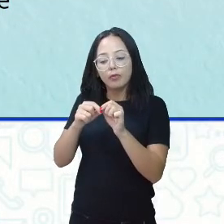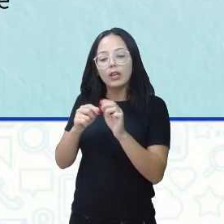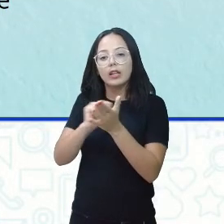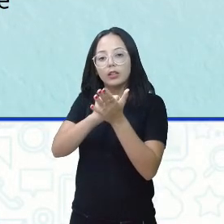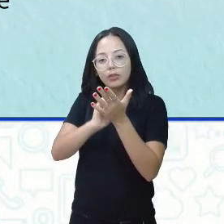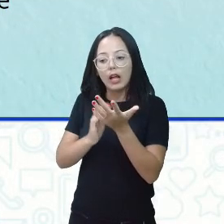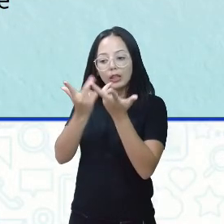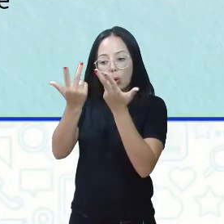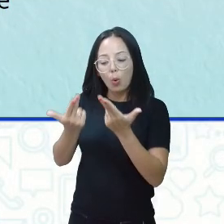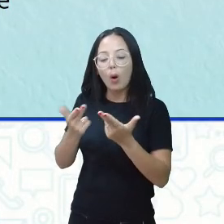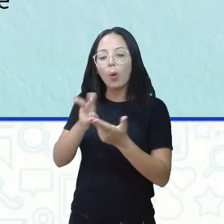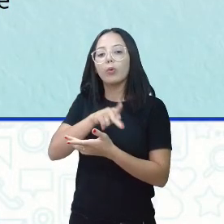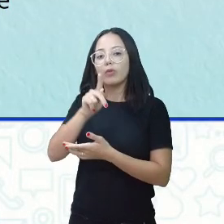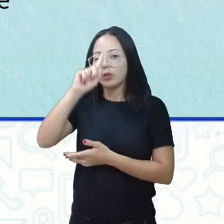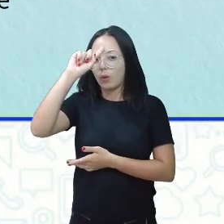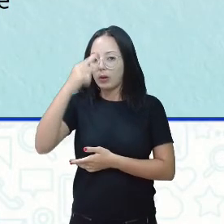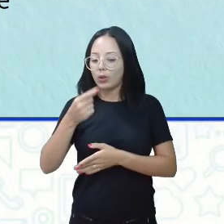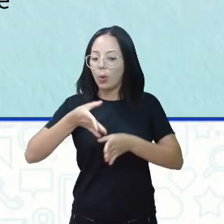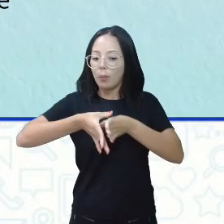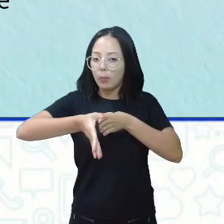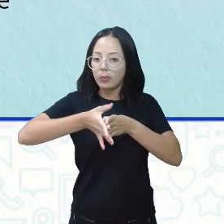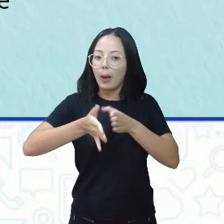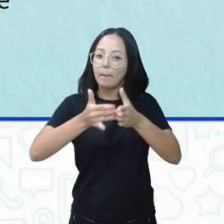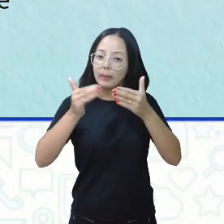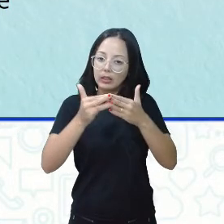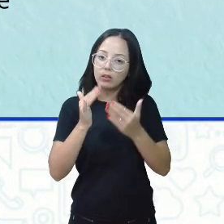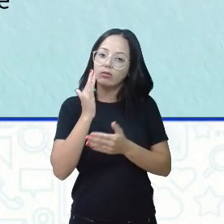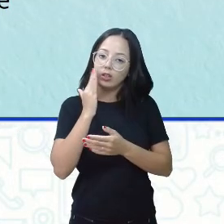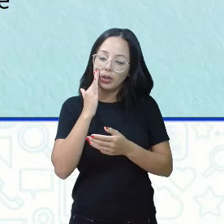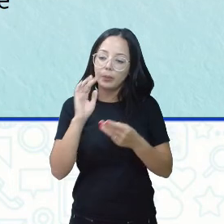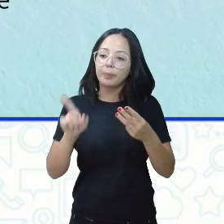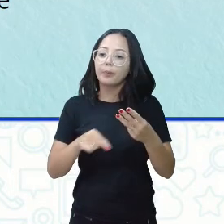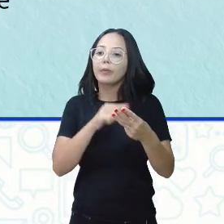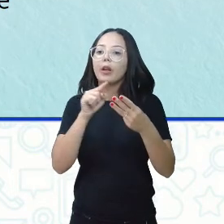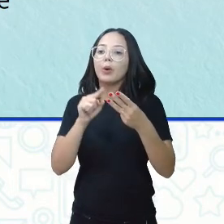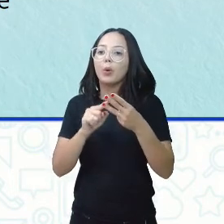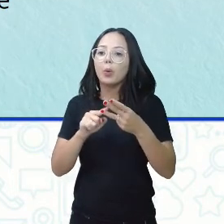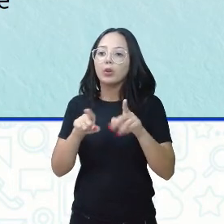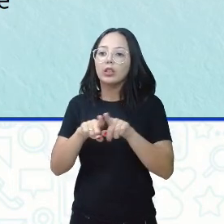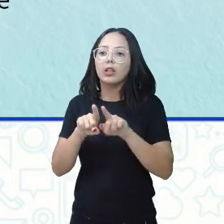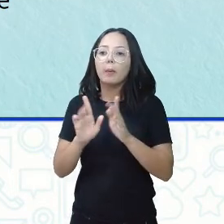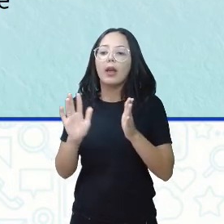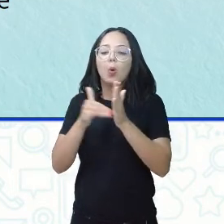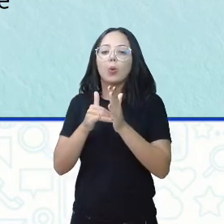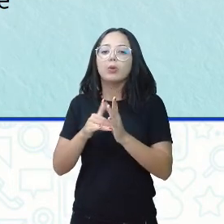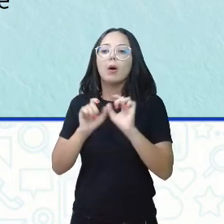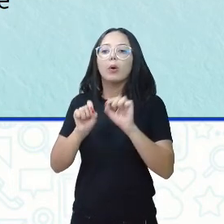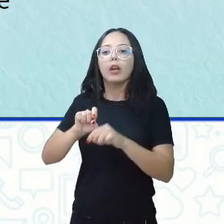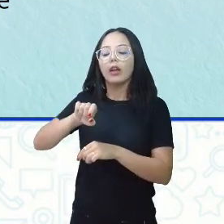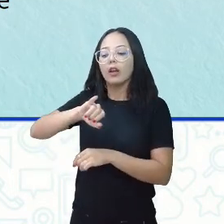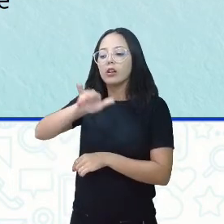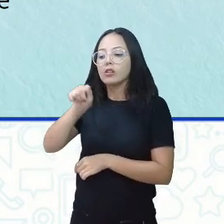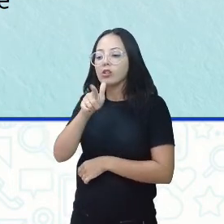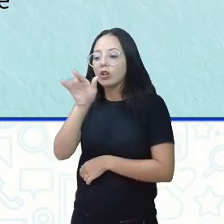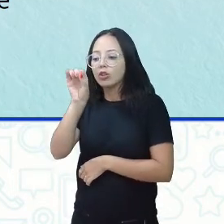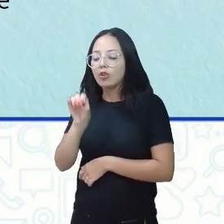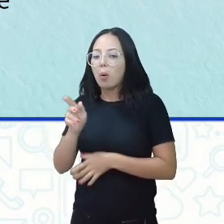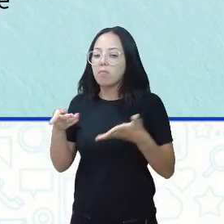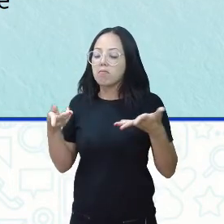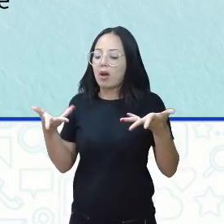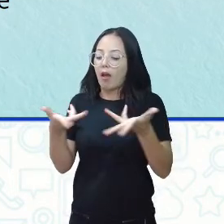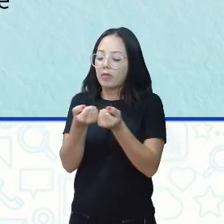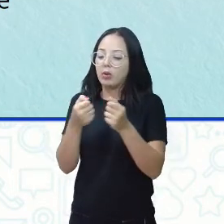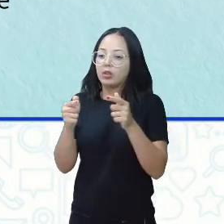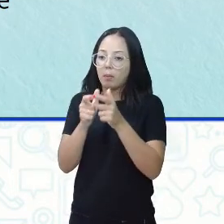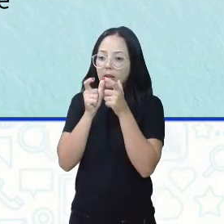trabalho conforme o professor pediu, não ao contrário, tá certo? E a última frase, João não é só competente, como